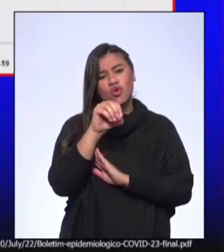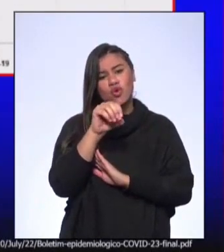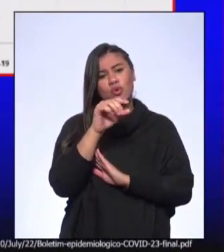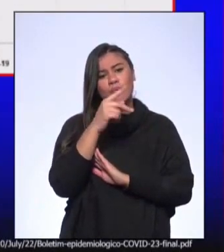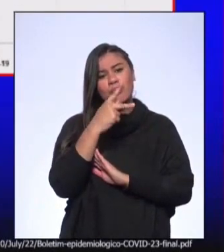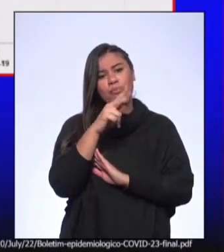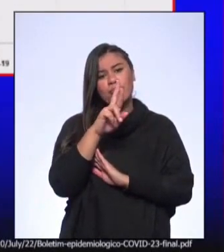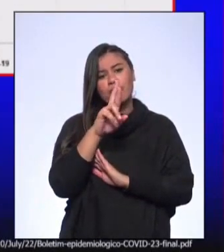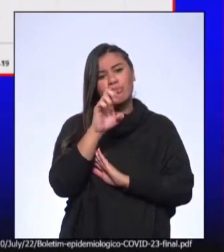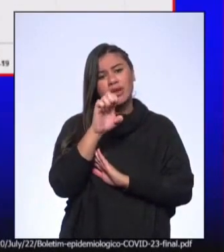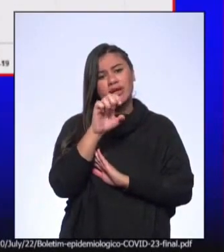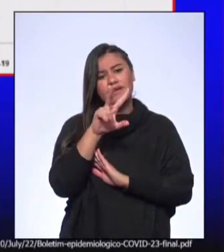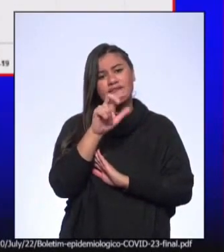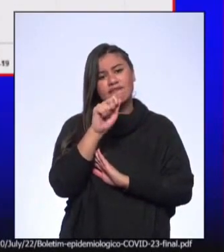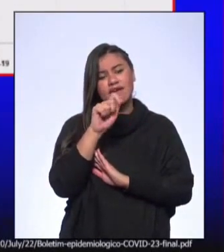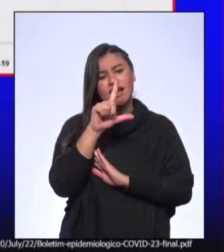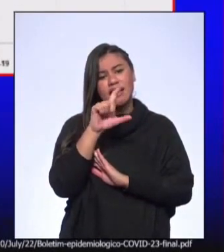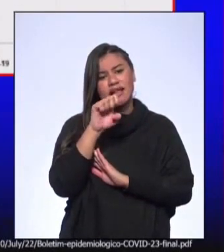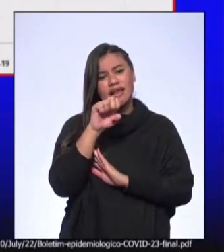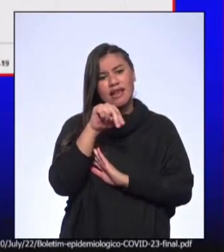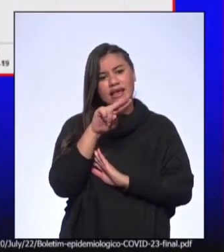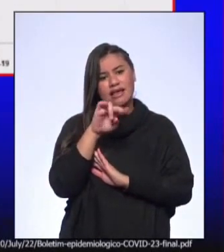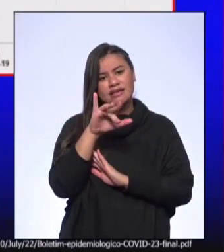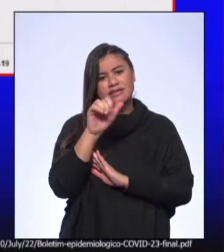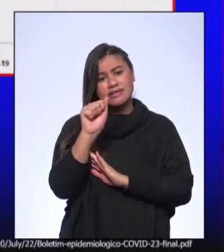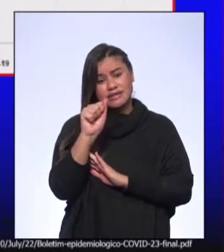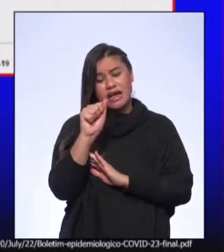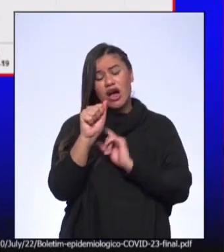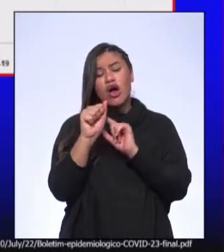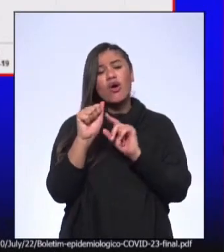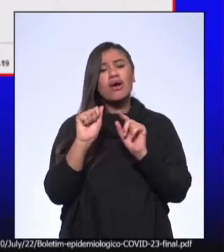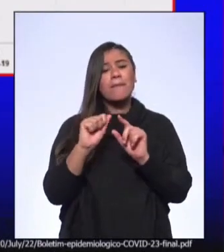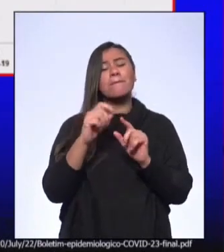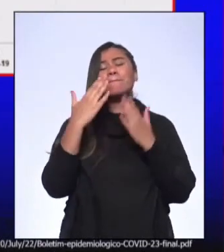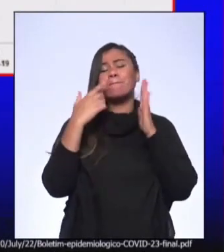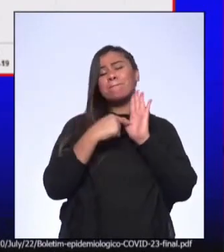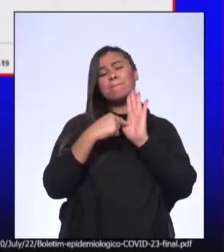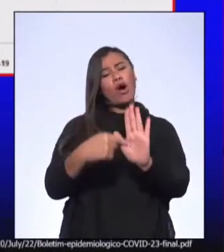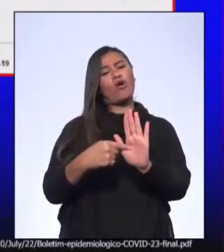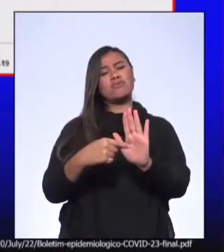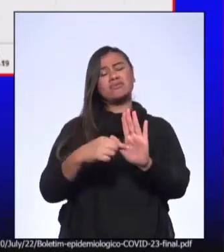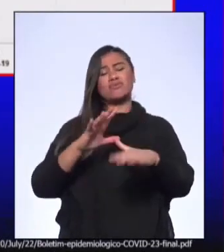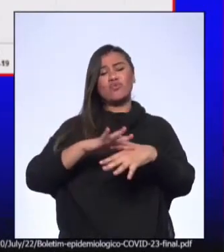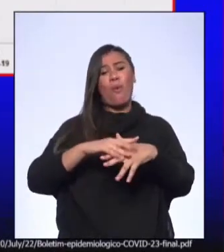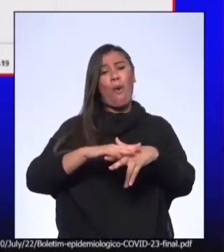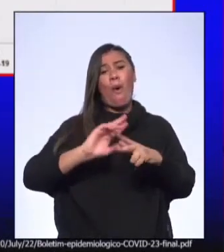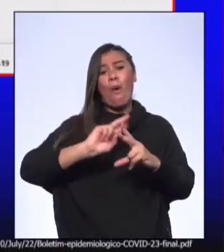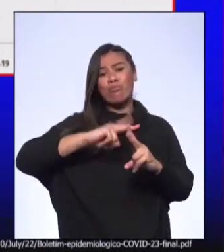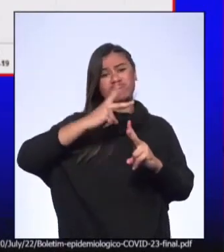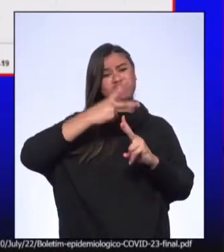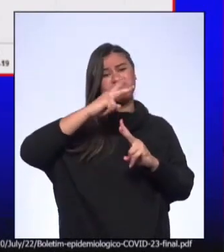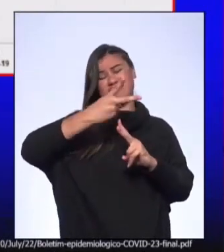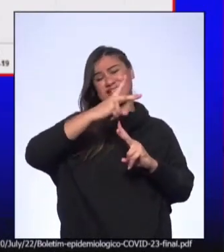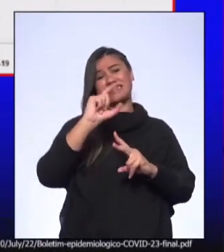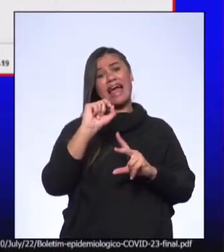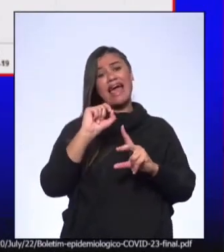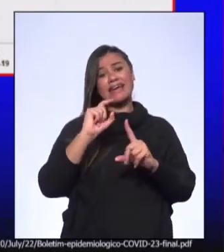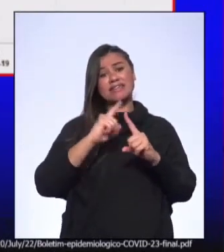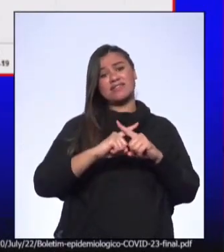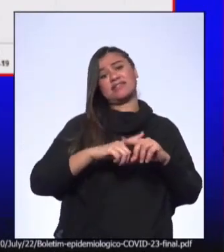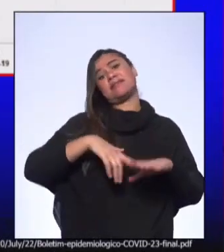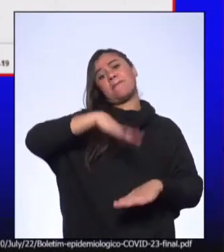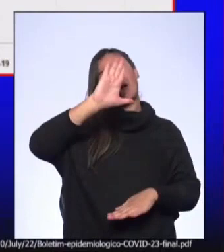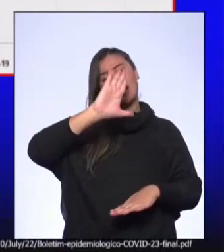que, uma vez que as mortes têm uma menor chance de serem não identificadas